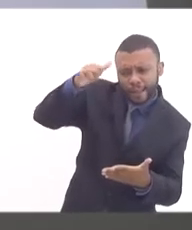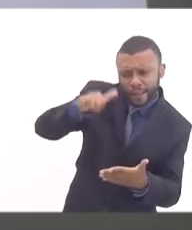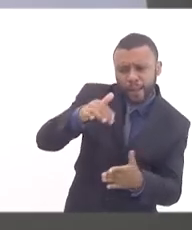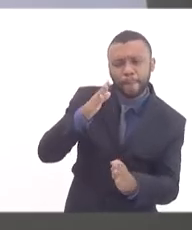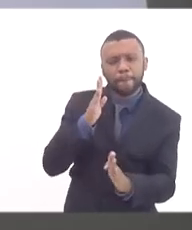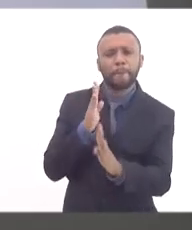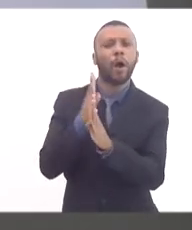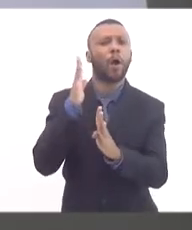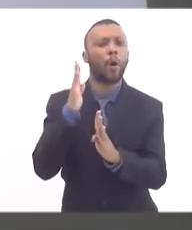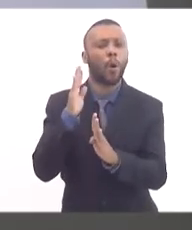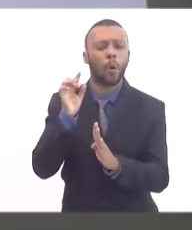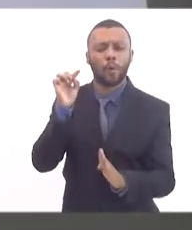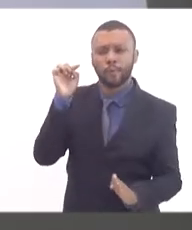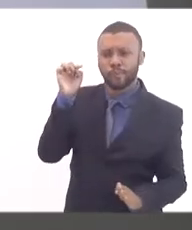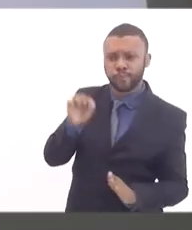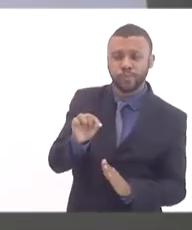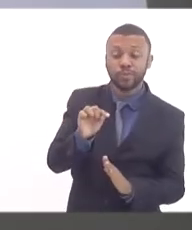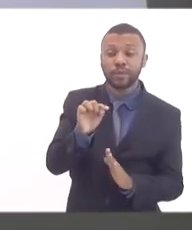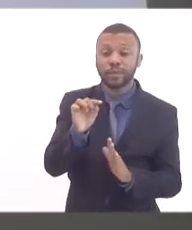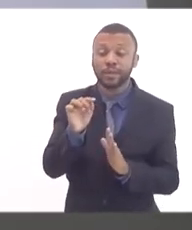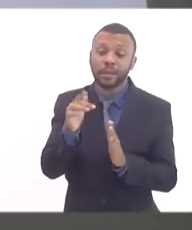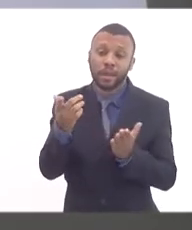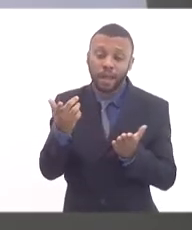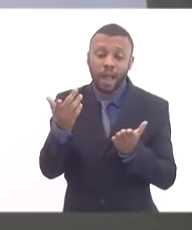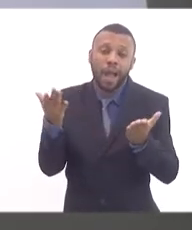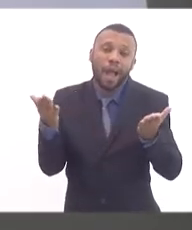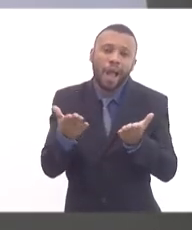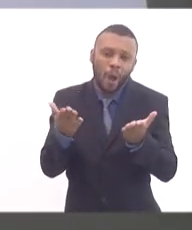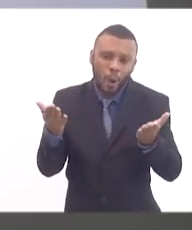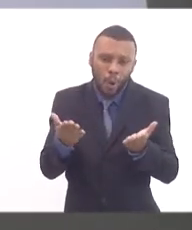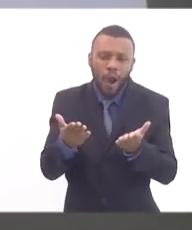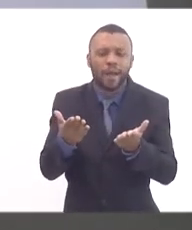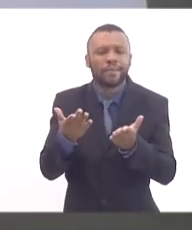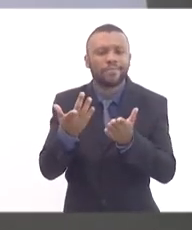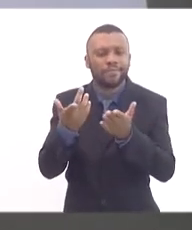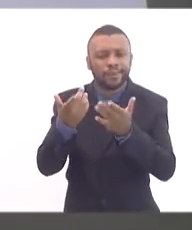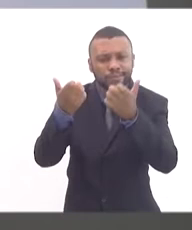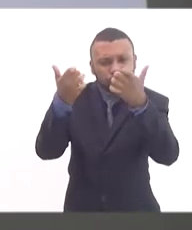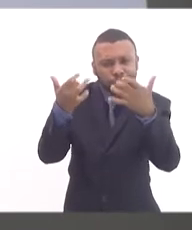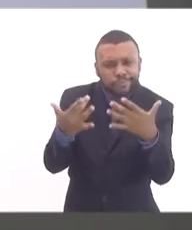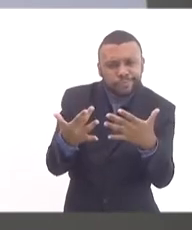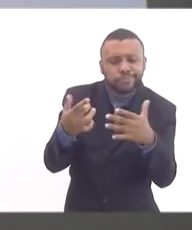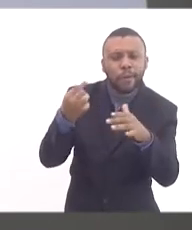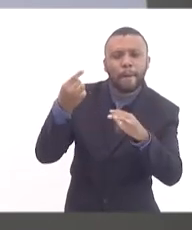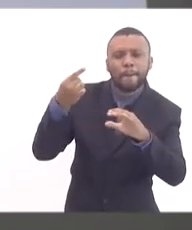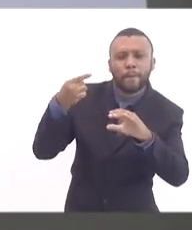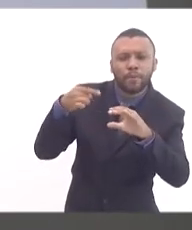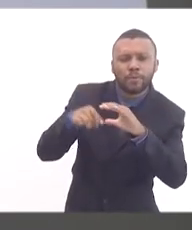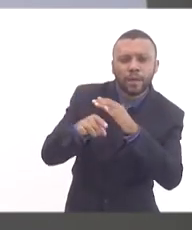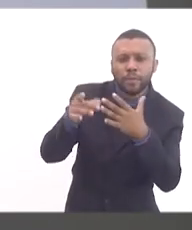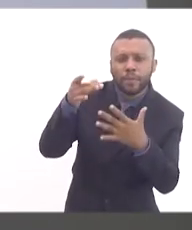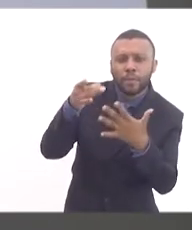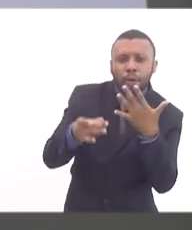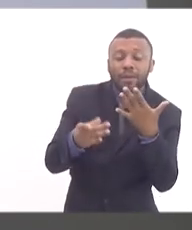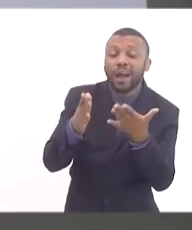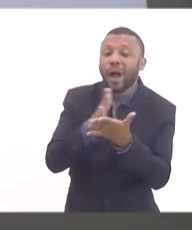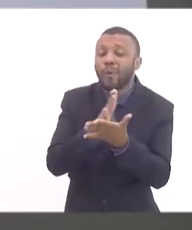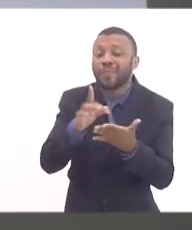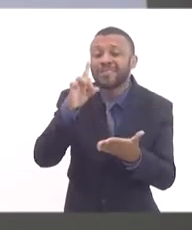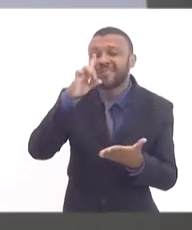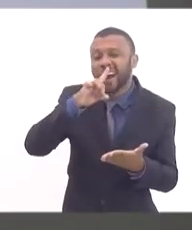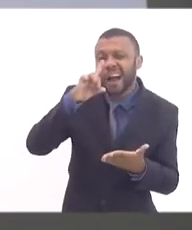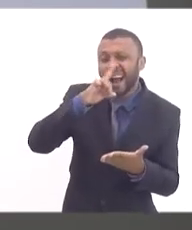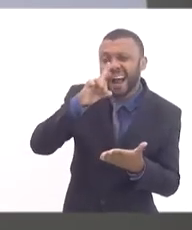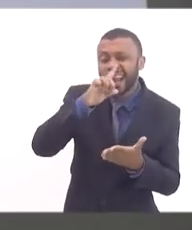Originalmente foi feita aí agora foi aprofundada é algumas em propriedade na regra dos colagem